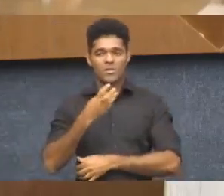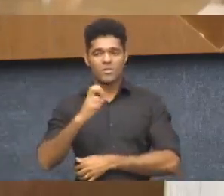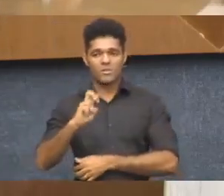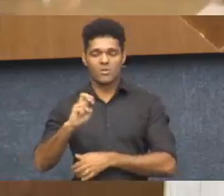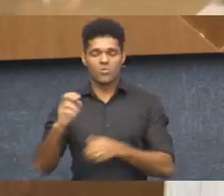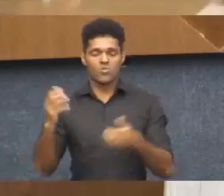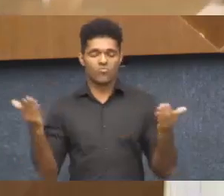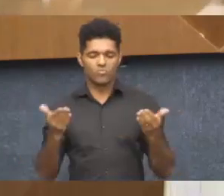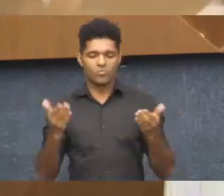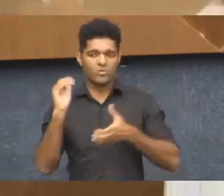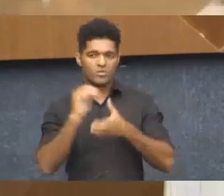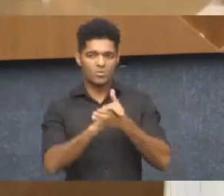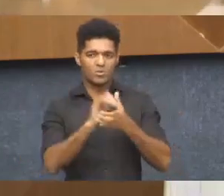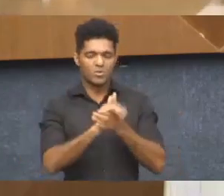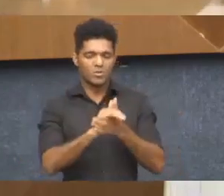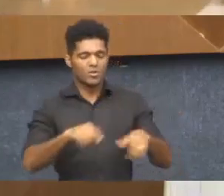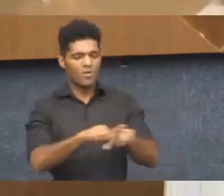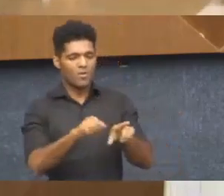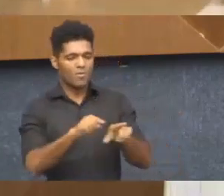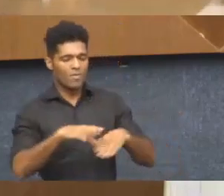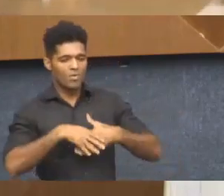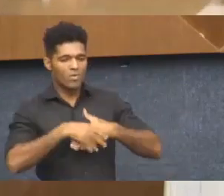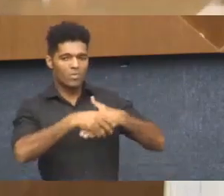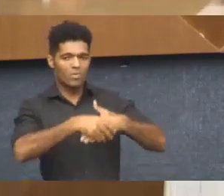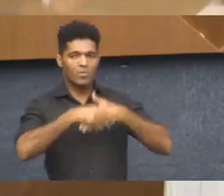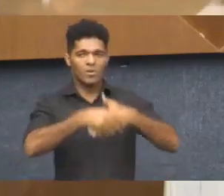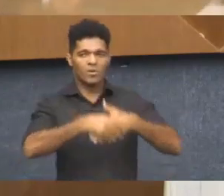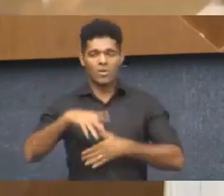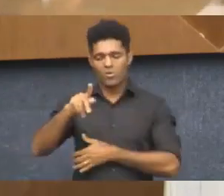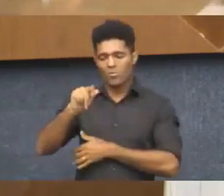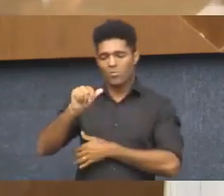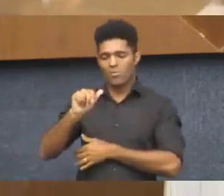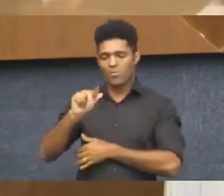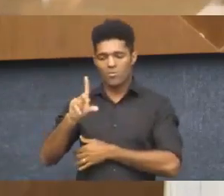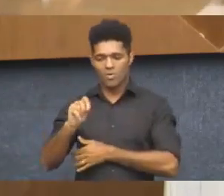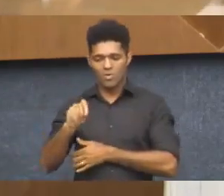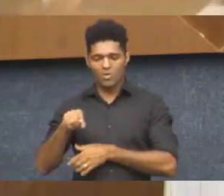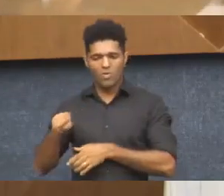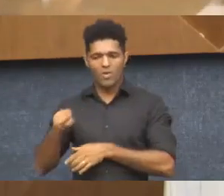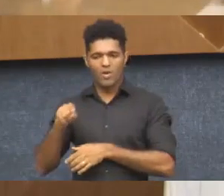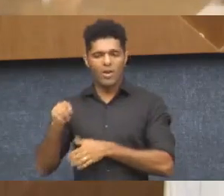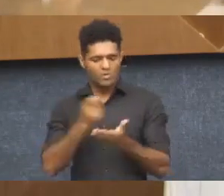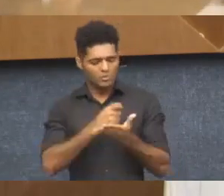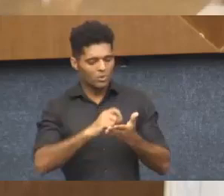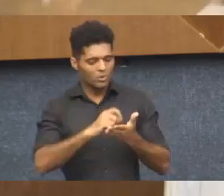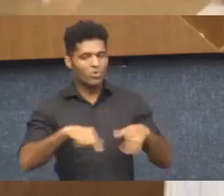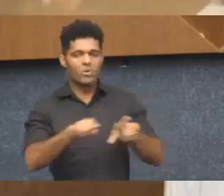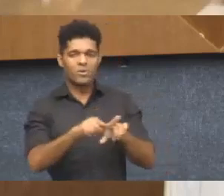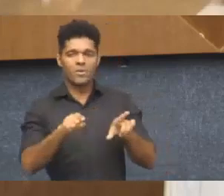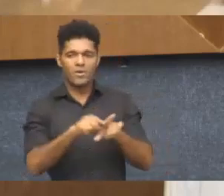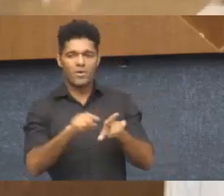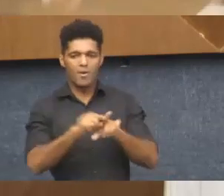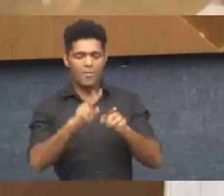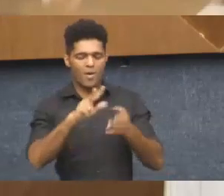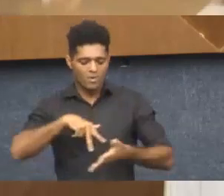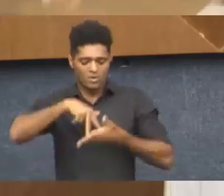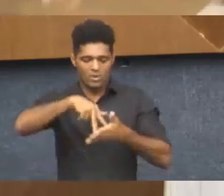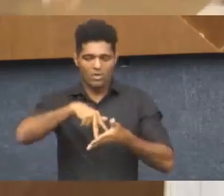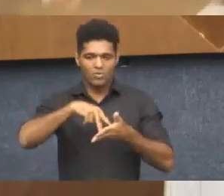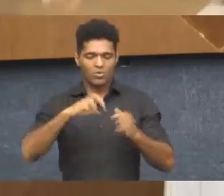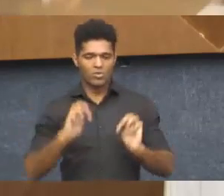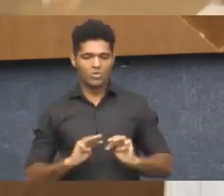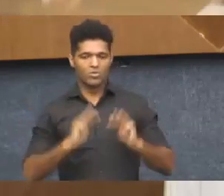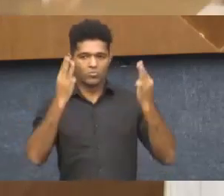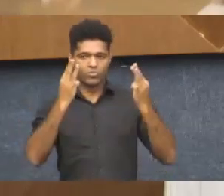Quero cumprimentar o senhor Paulo Roberto da Silva Araújo, escritor, pesquisador em mineiridade, apresentador e comediante de